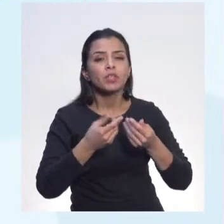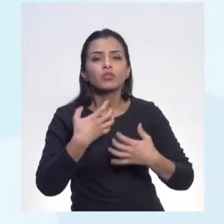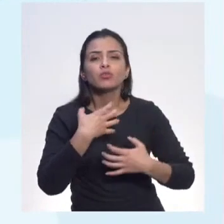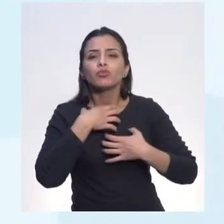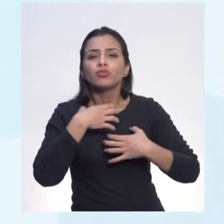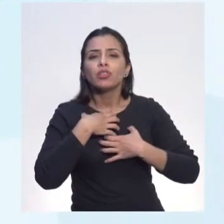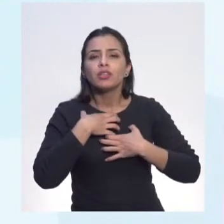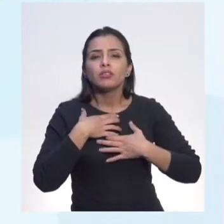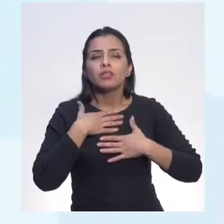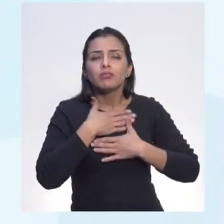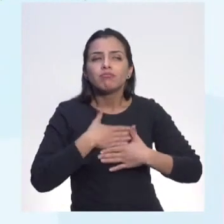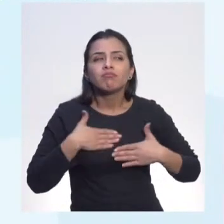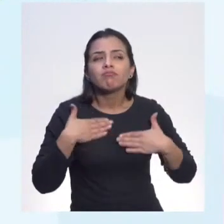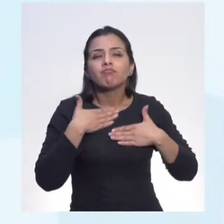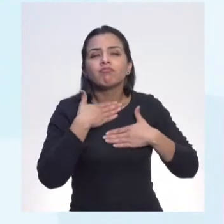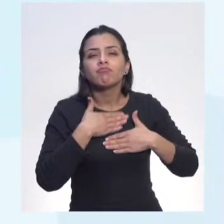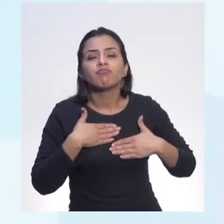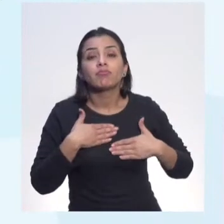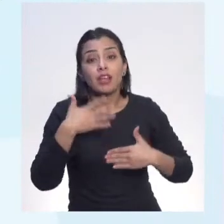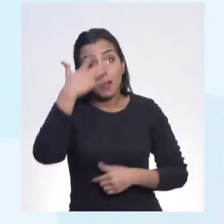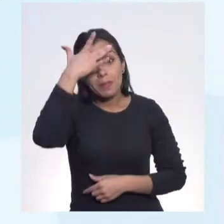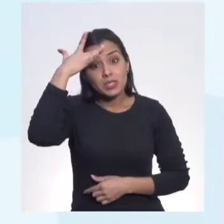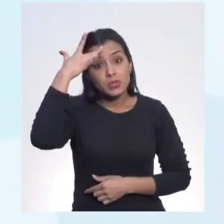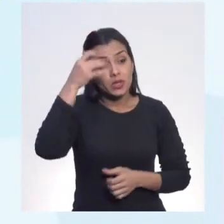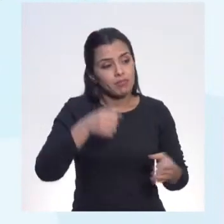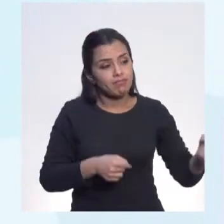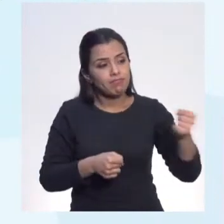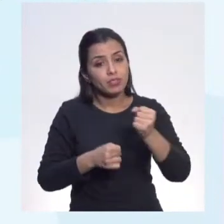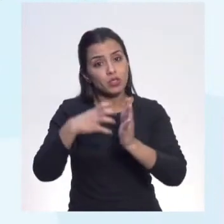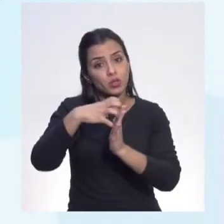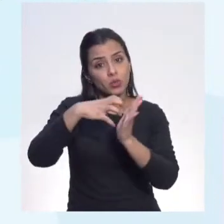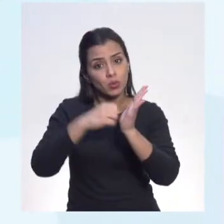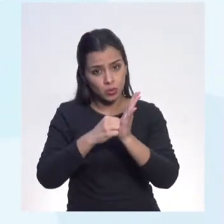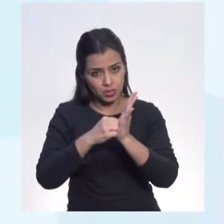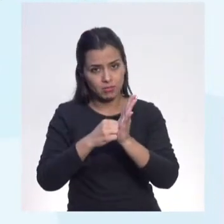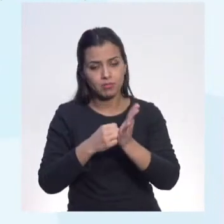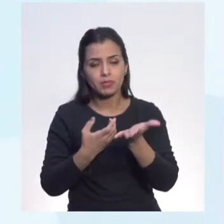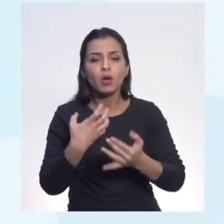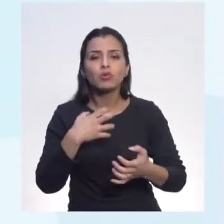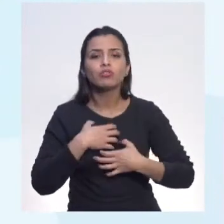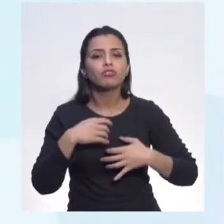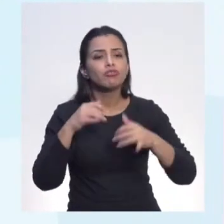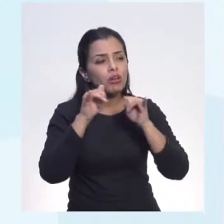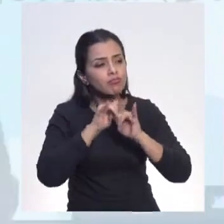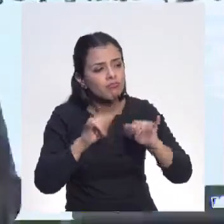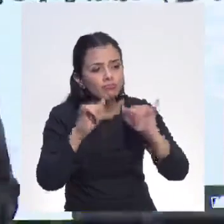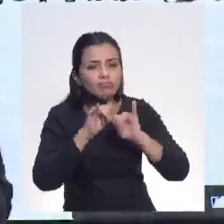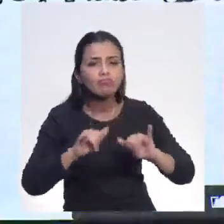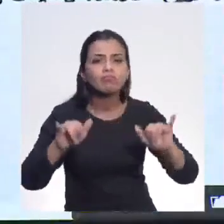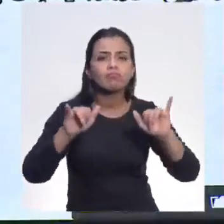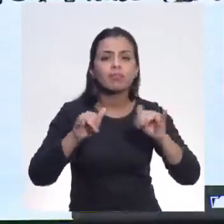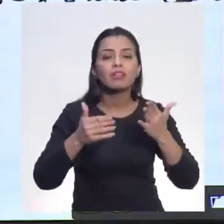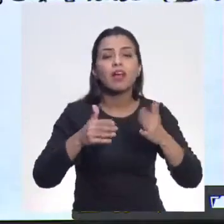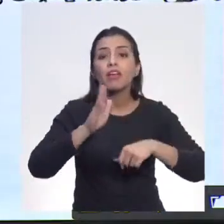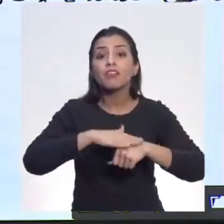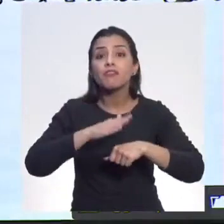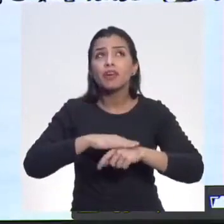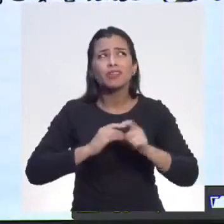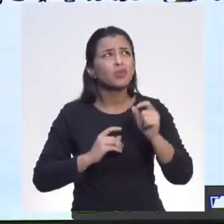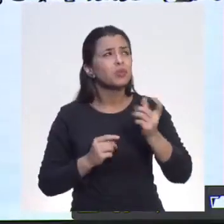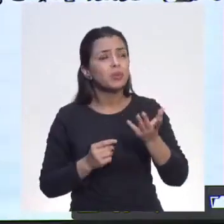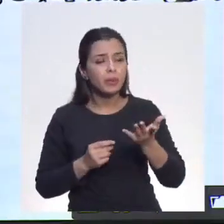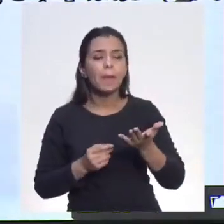agrade ao contratante, né? Ou seja, que dê o recado ao público, entre outros. Esse cantor de jingle, ele faz exatamente o quê,